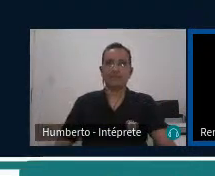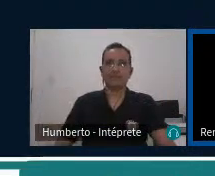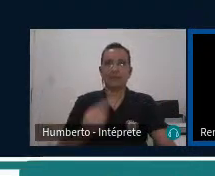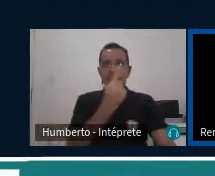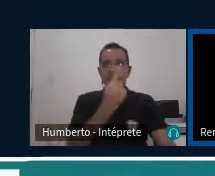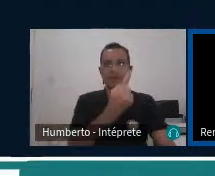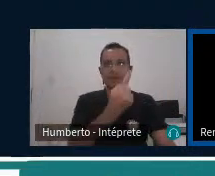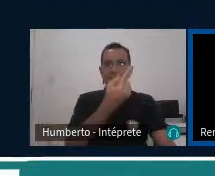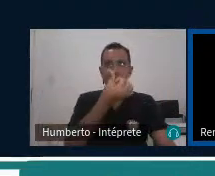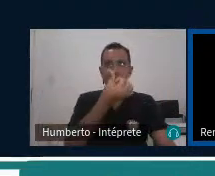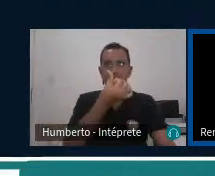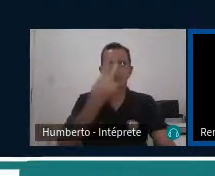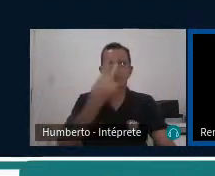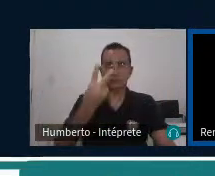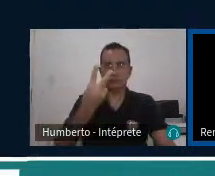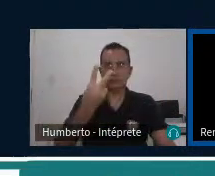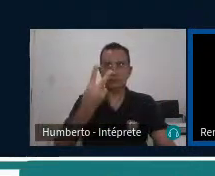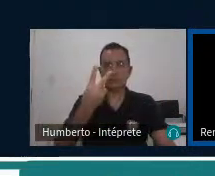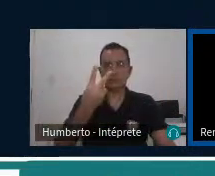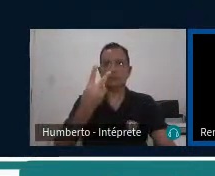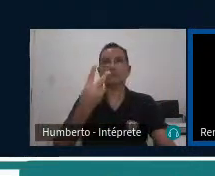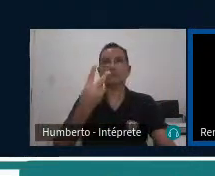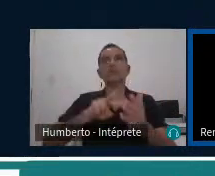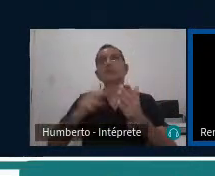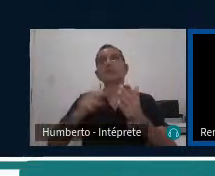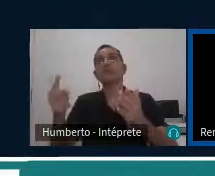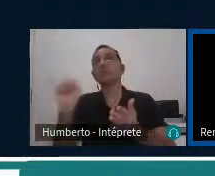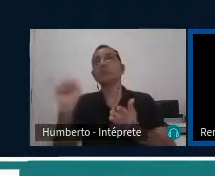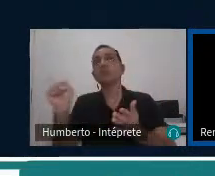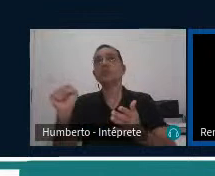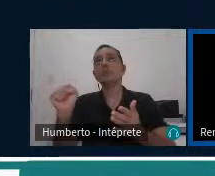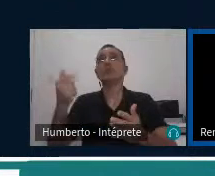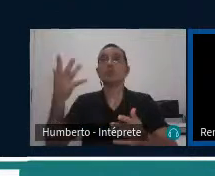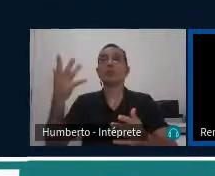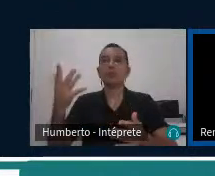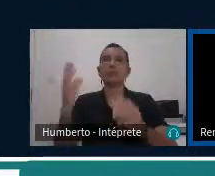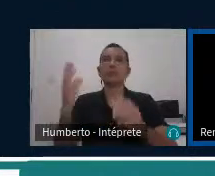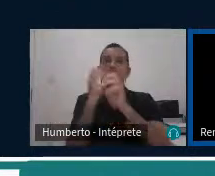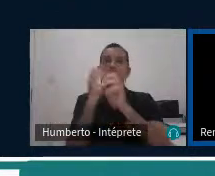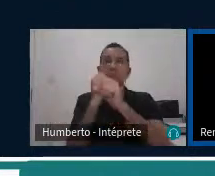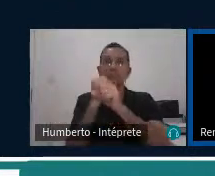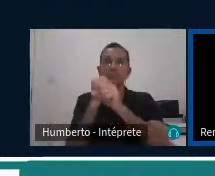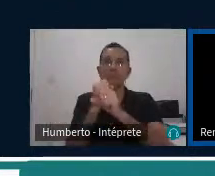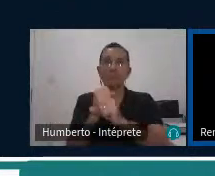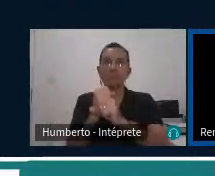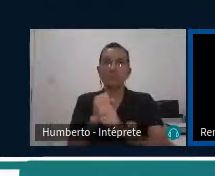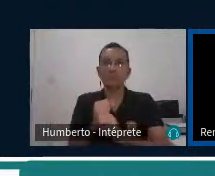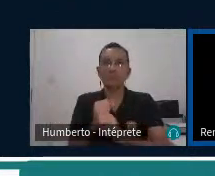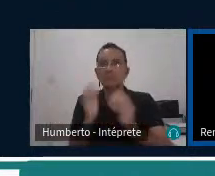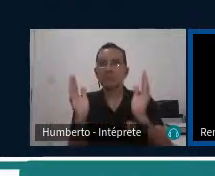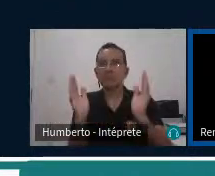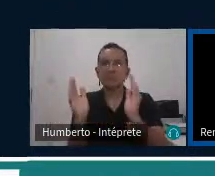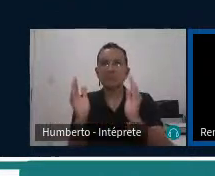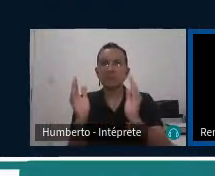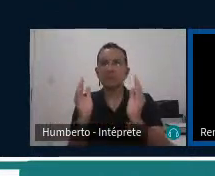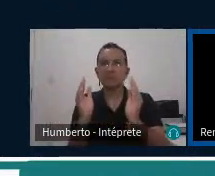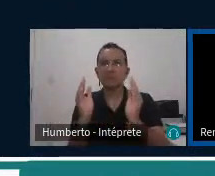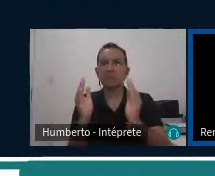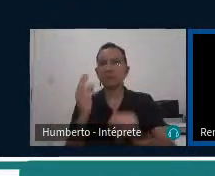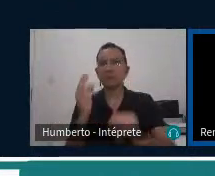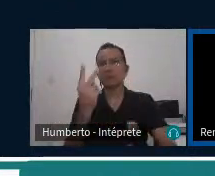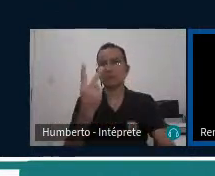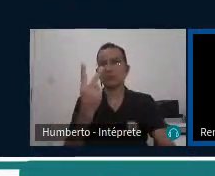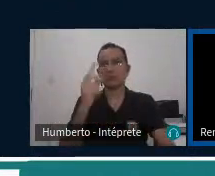60 segundos, quantas a gente vai fazer em 1 segundo? A gente faz essa conta e a gente vai ter que aproximadamente, a gente faz 2,7